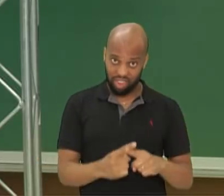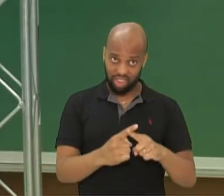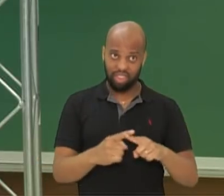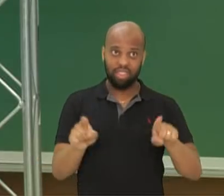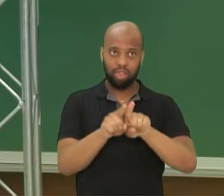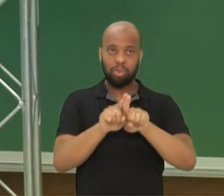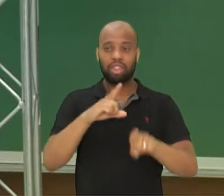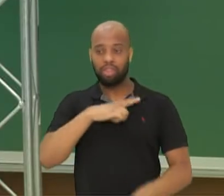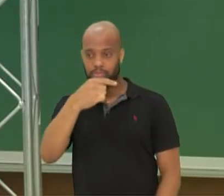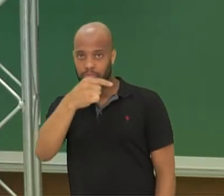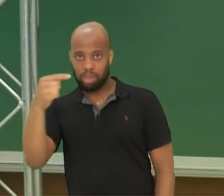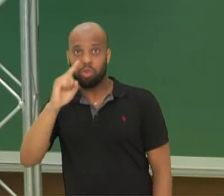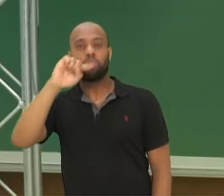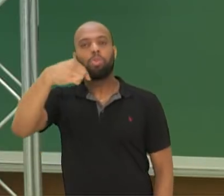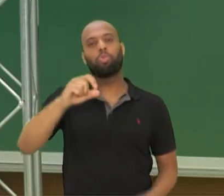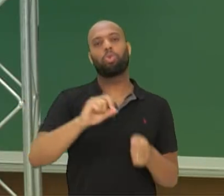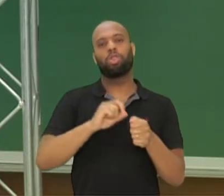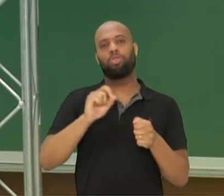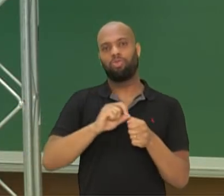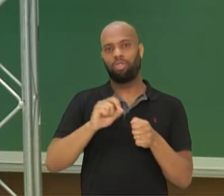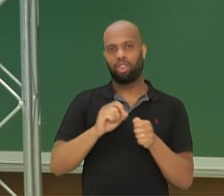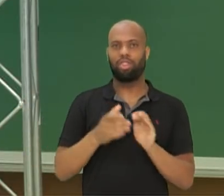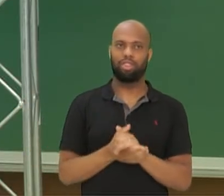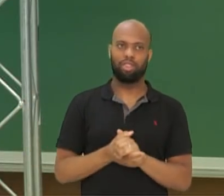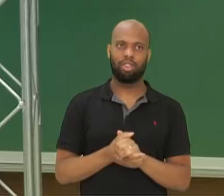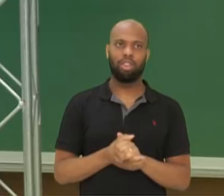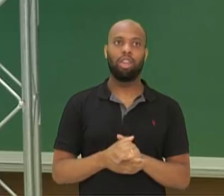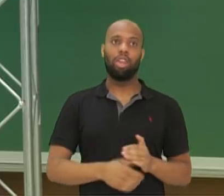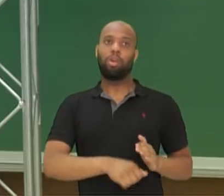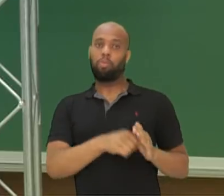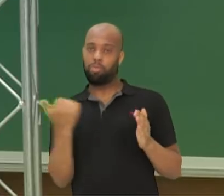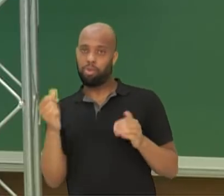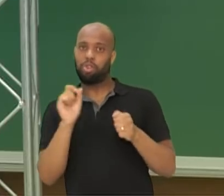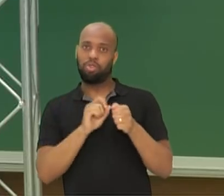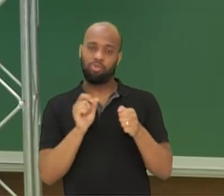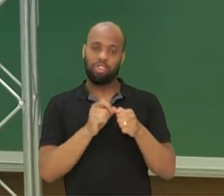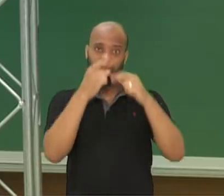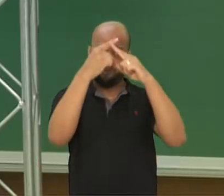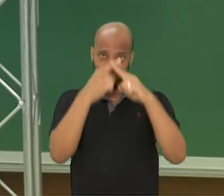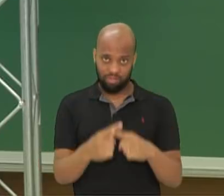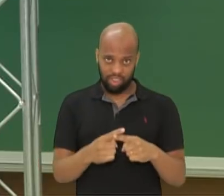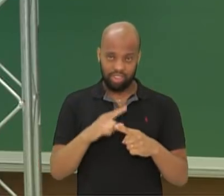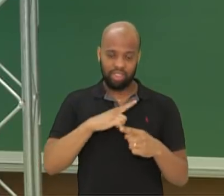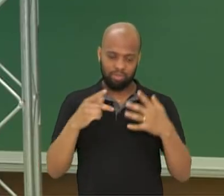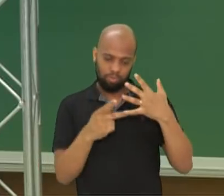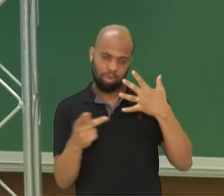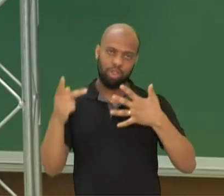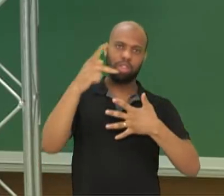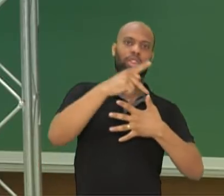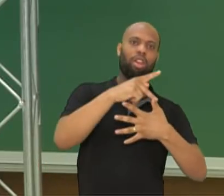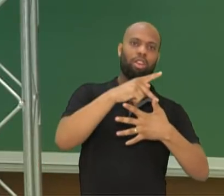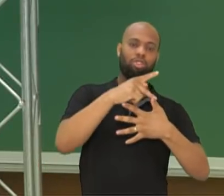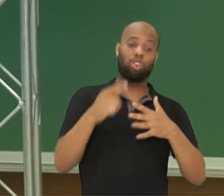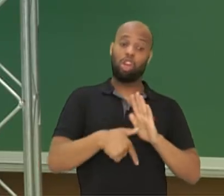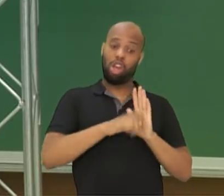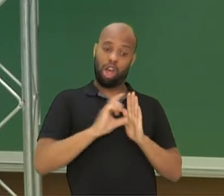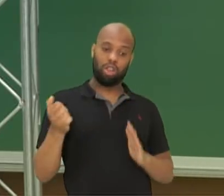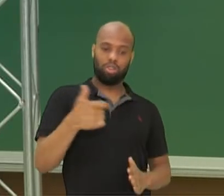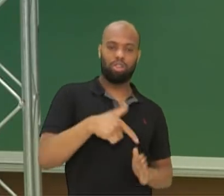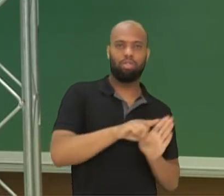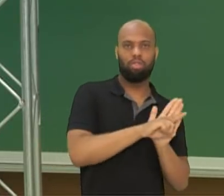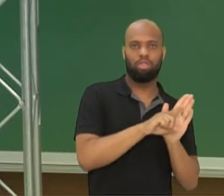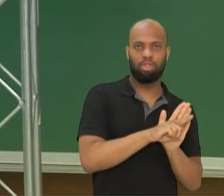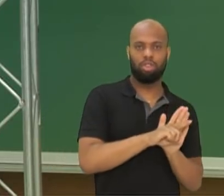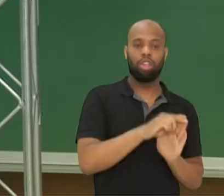e uma subtração. Então, primeiro você resolve a multiplicação. A multiplicação tem prioridade sobre a subtração.